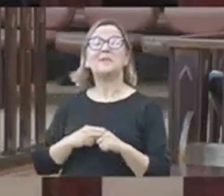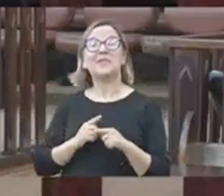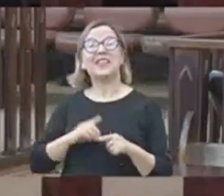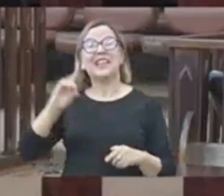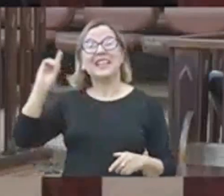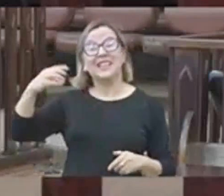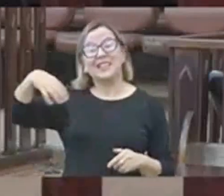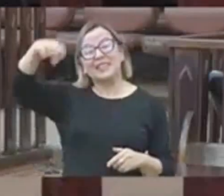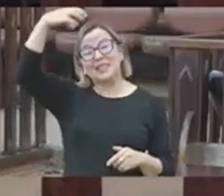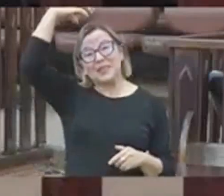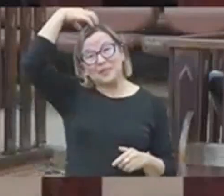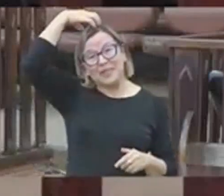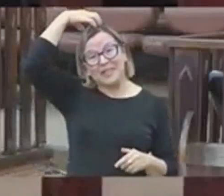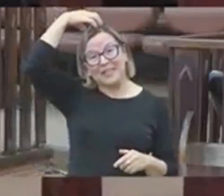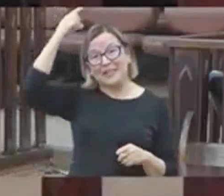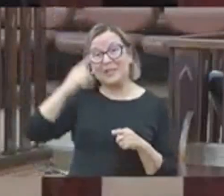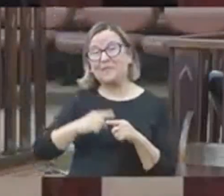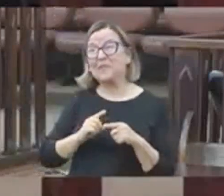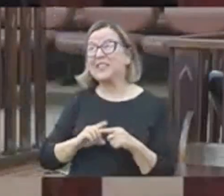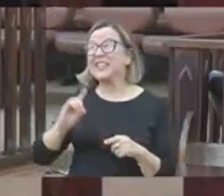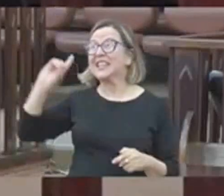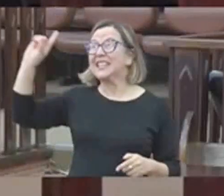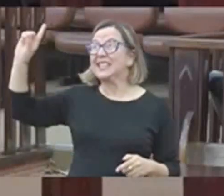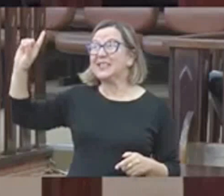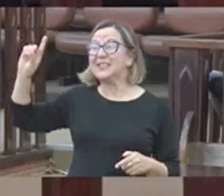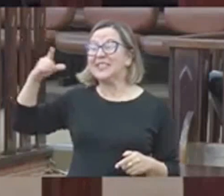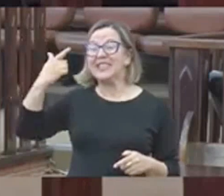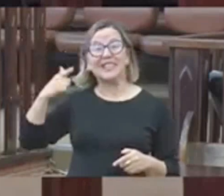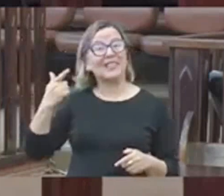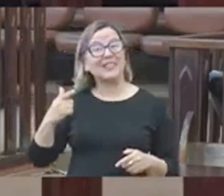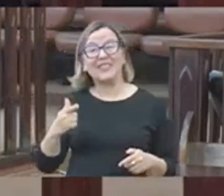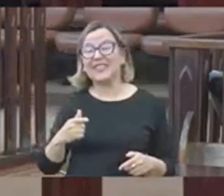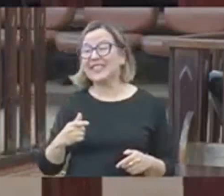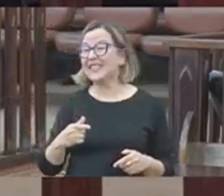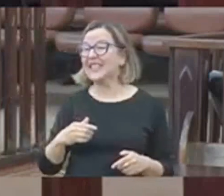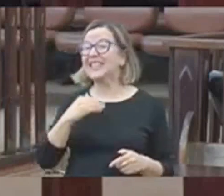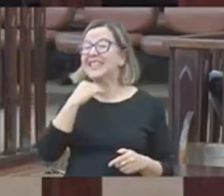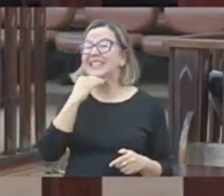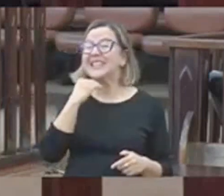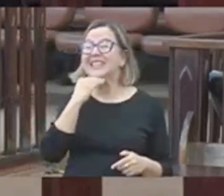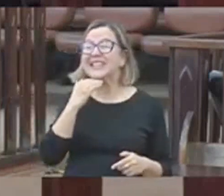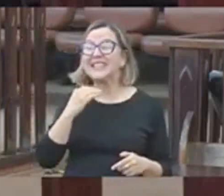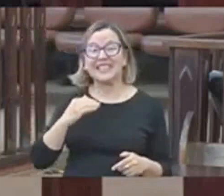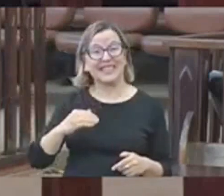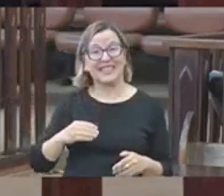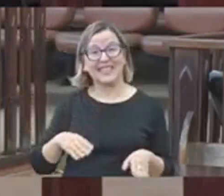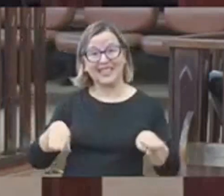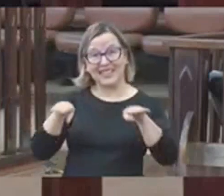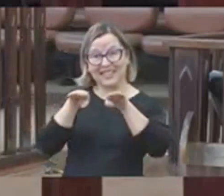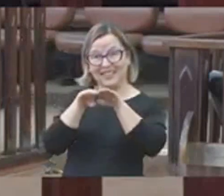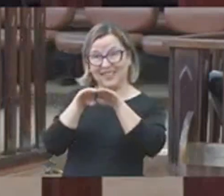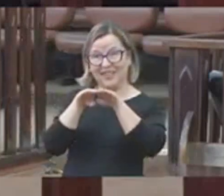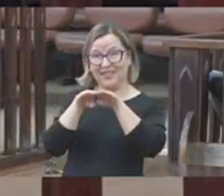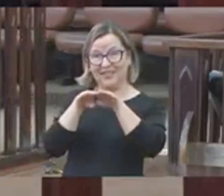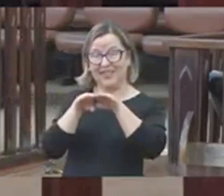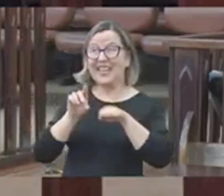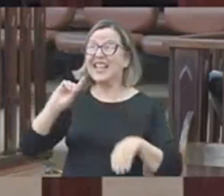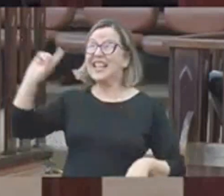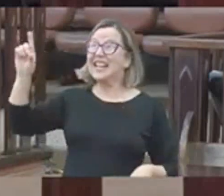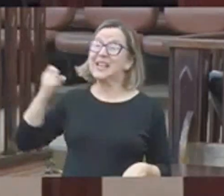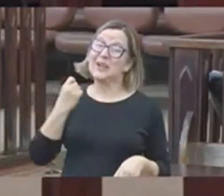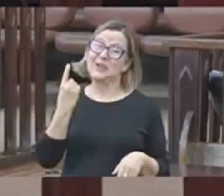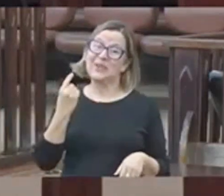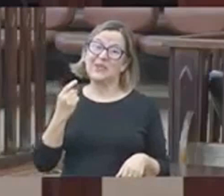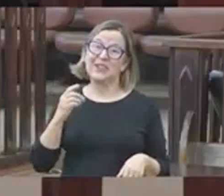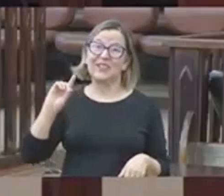soberano. Porque Ele é Deus e não há outro. Ele é o único Deus verdadeiro. A cruz